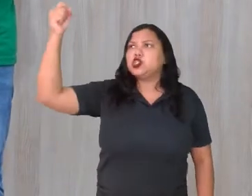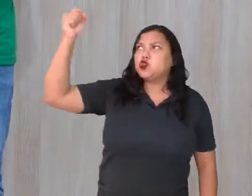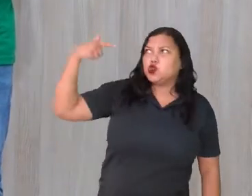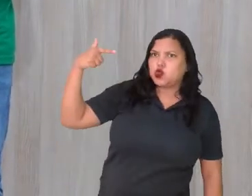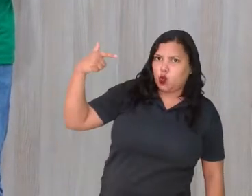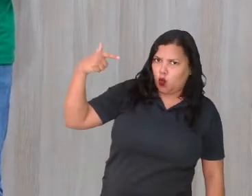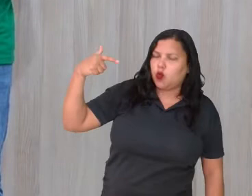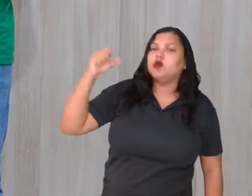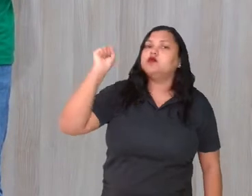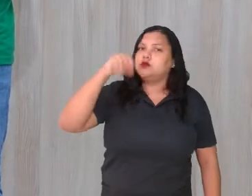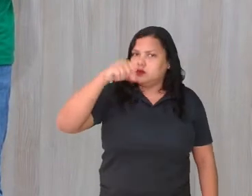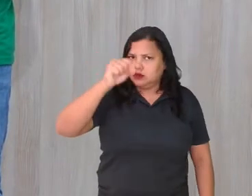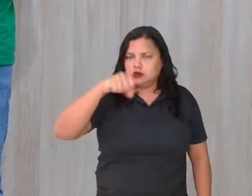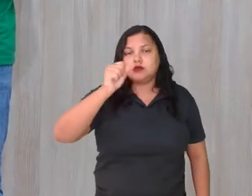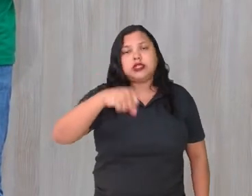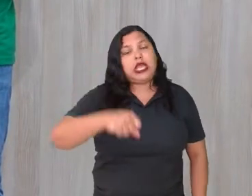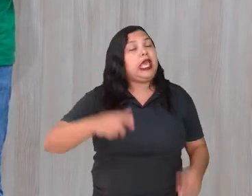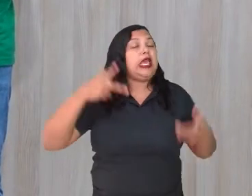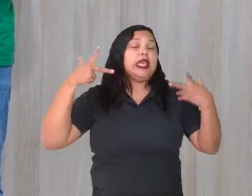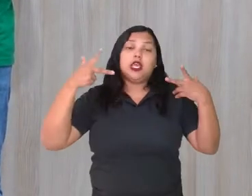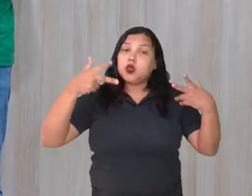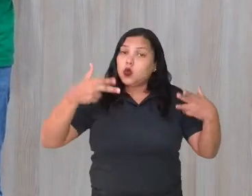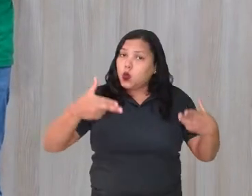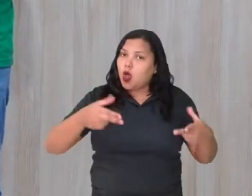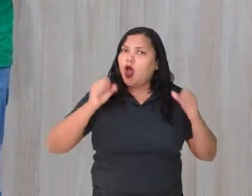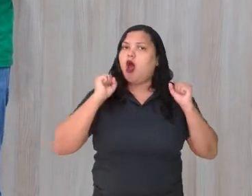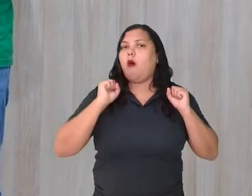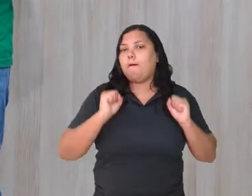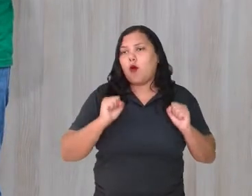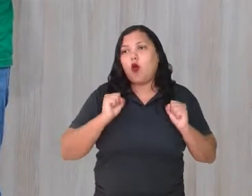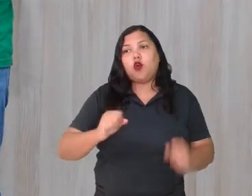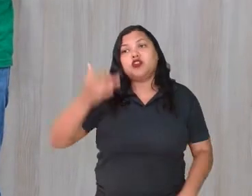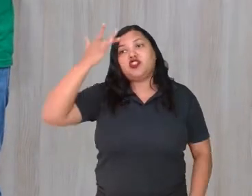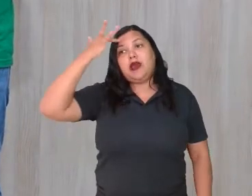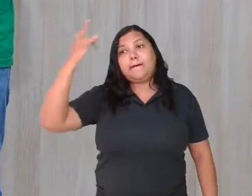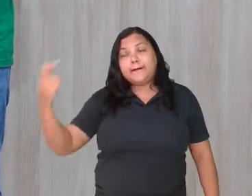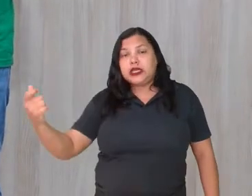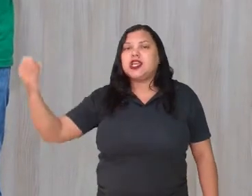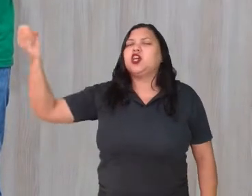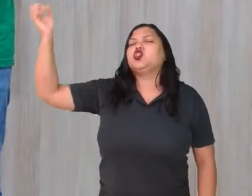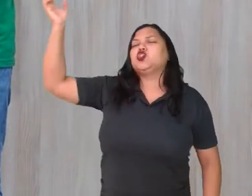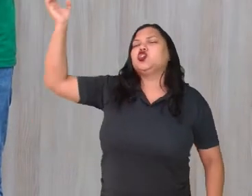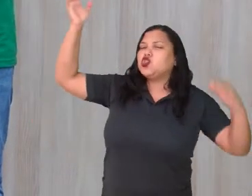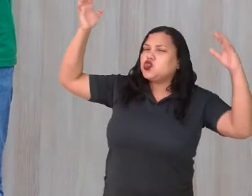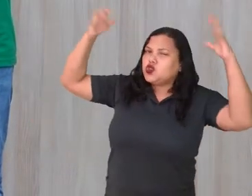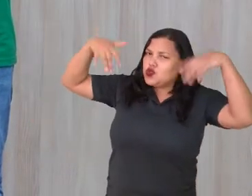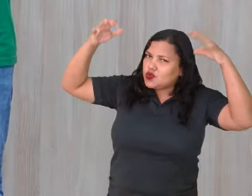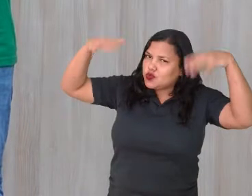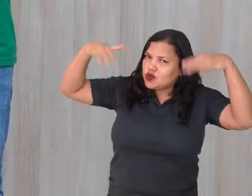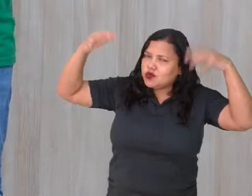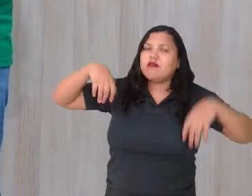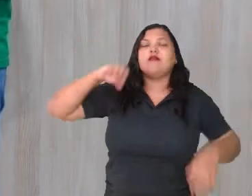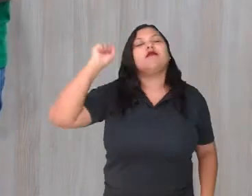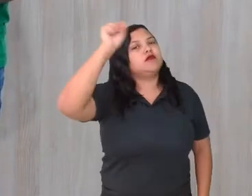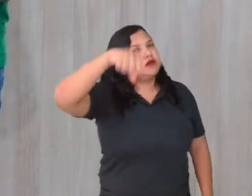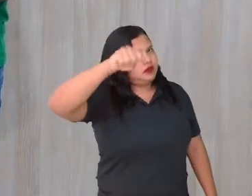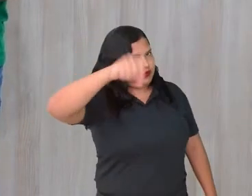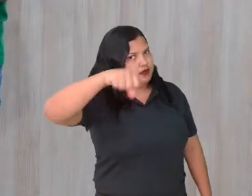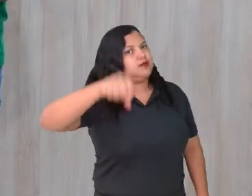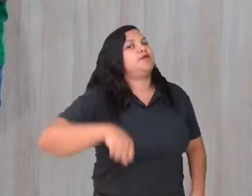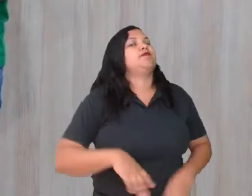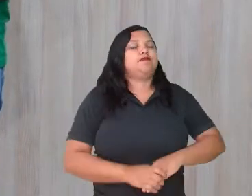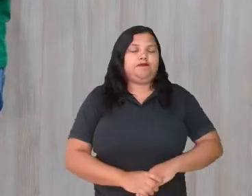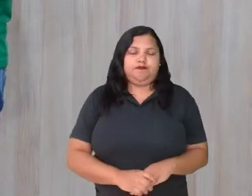dia ensolarado. Da mesma forma que também existe a chance, existe a probabilidade de